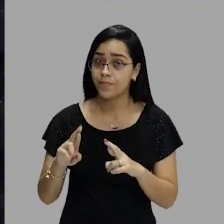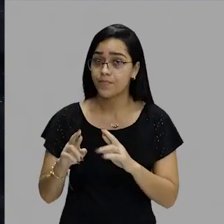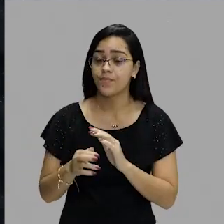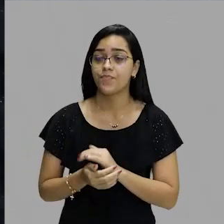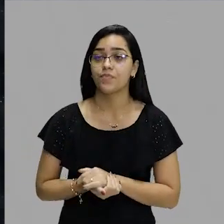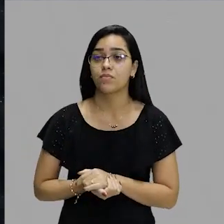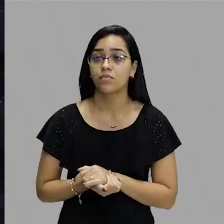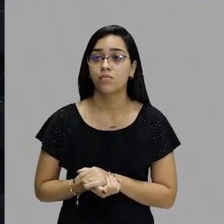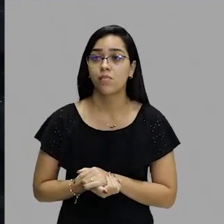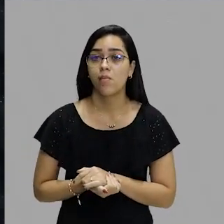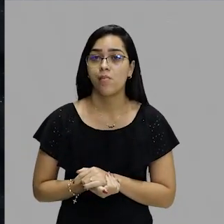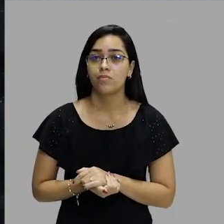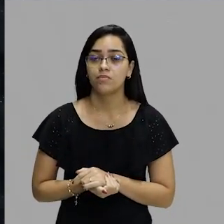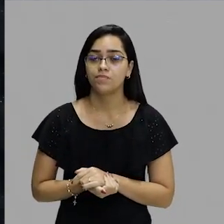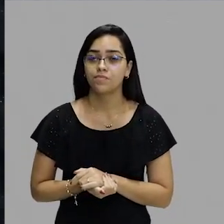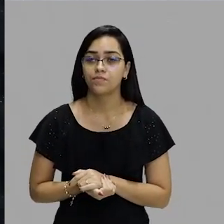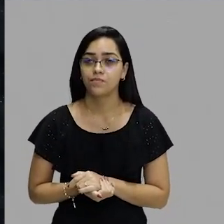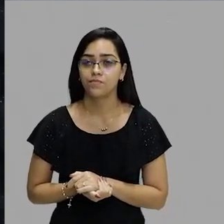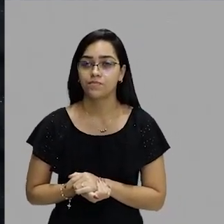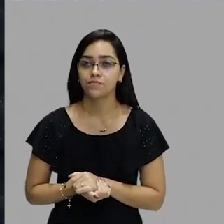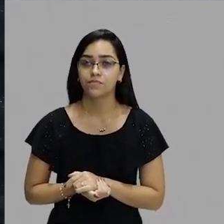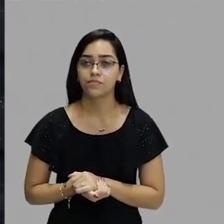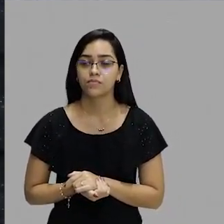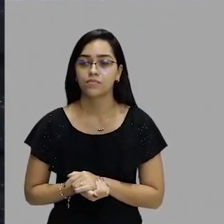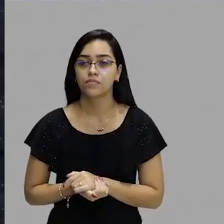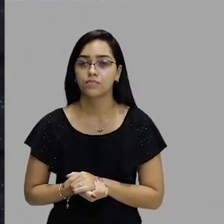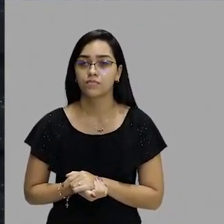bom? Vamos acompanhar o slide?